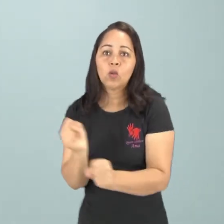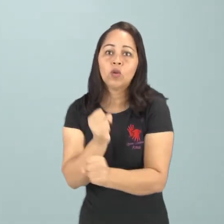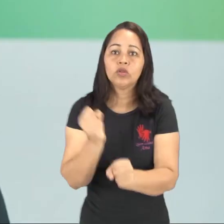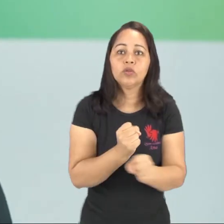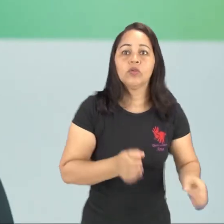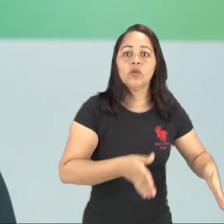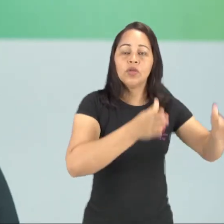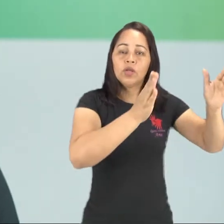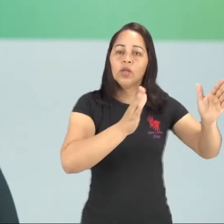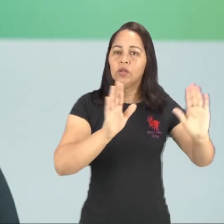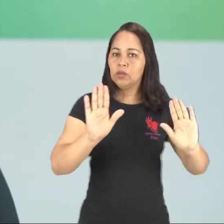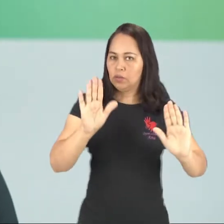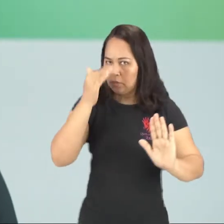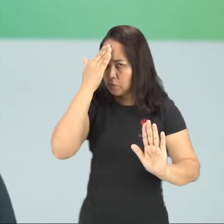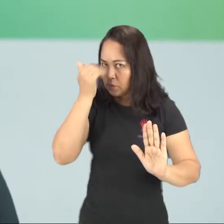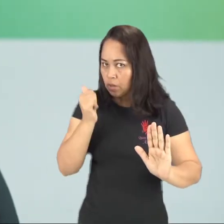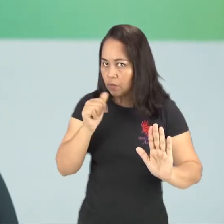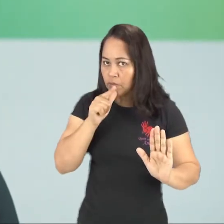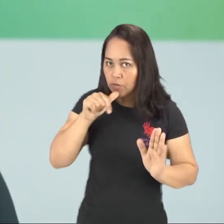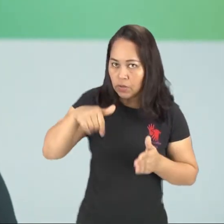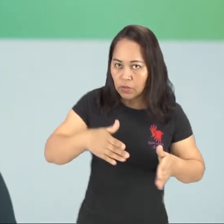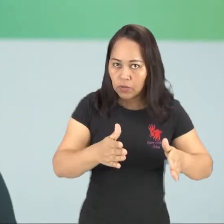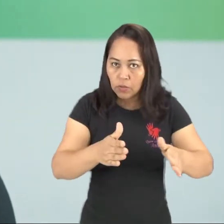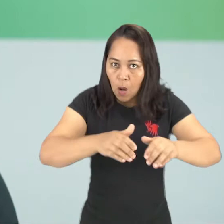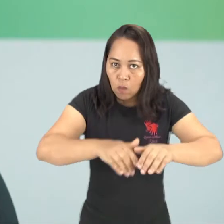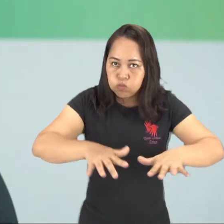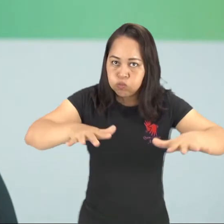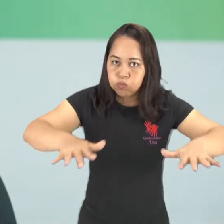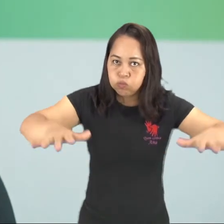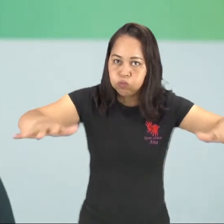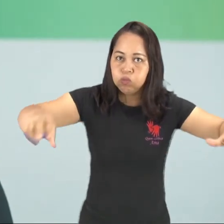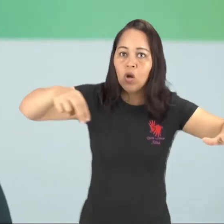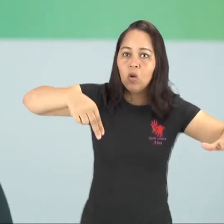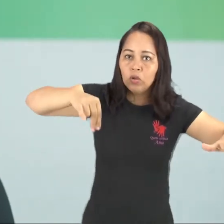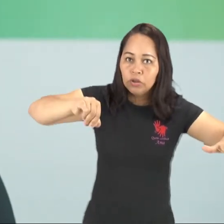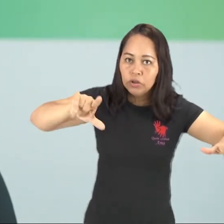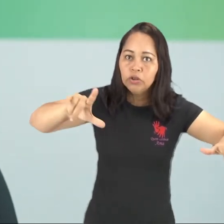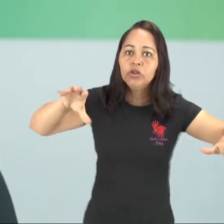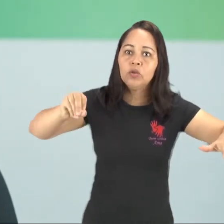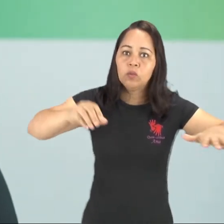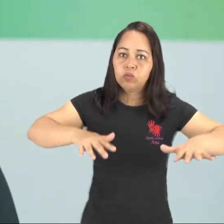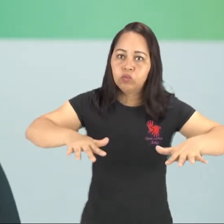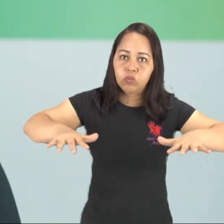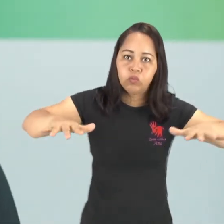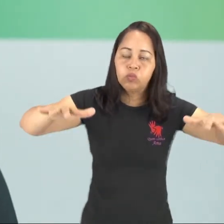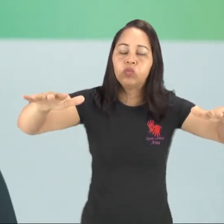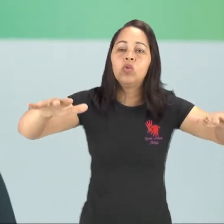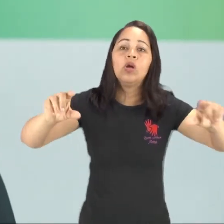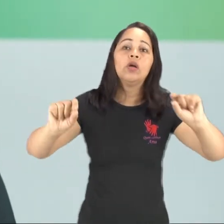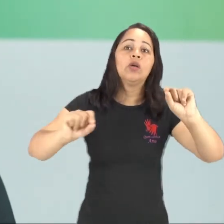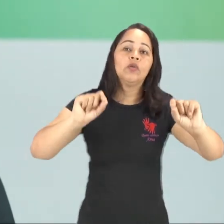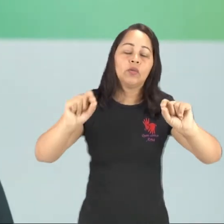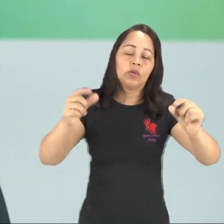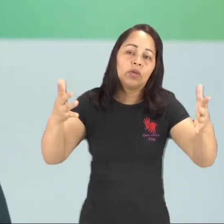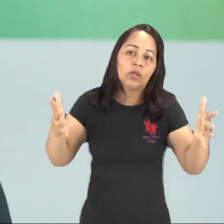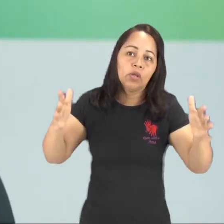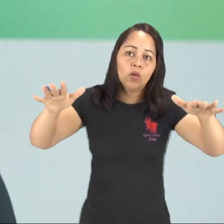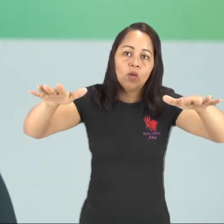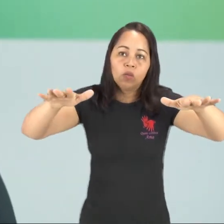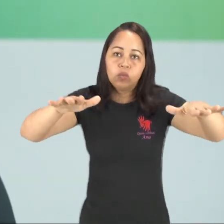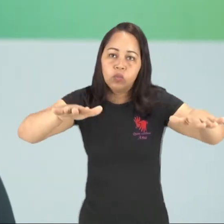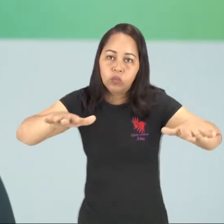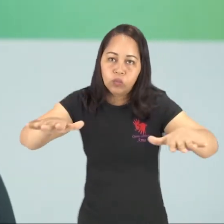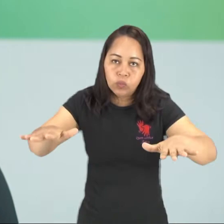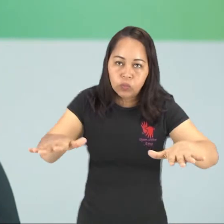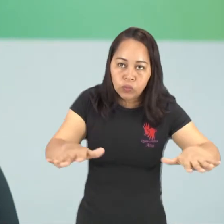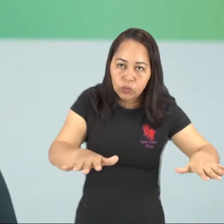que o Rio Nilo, ele inundava, dependendo do período, né? E quando baixava